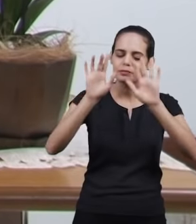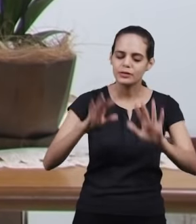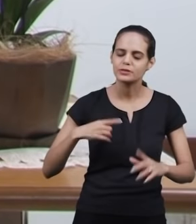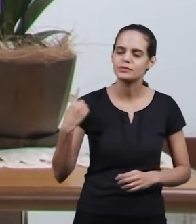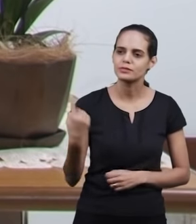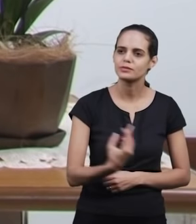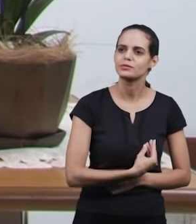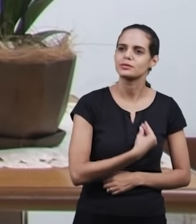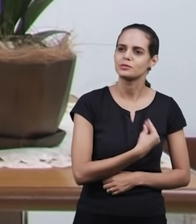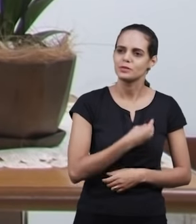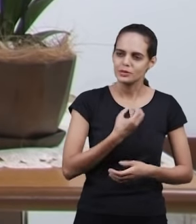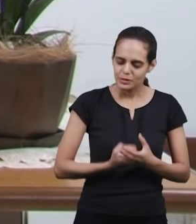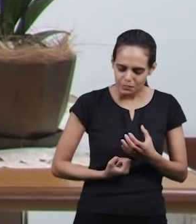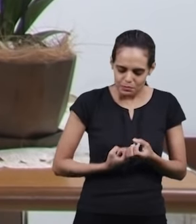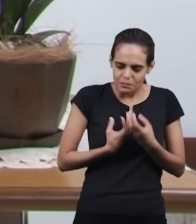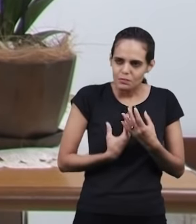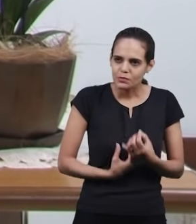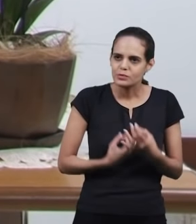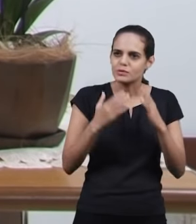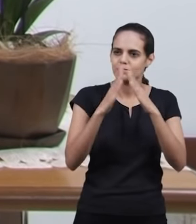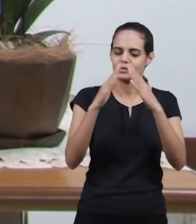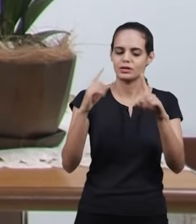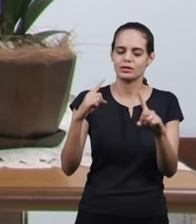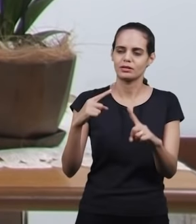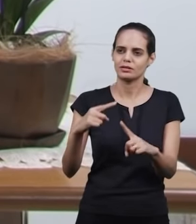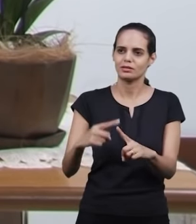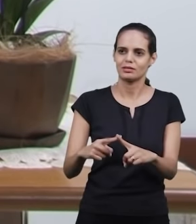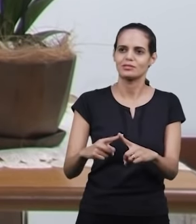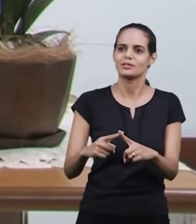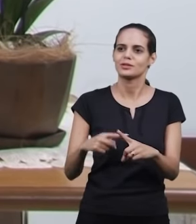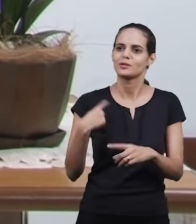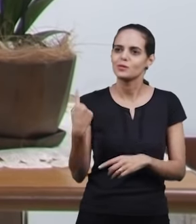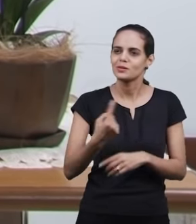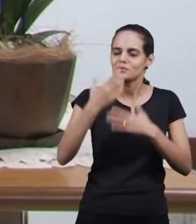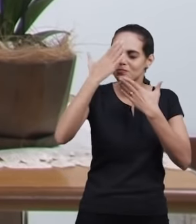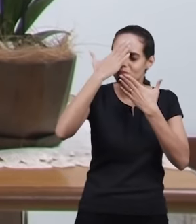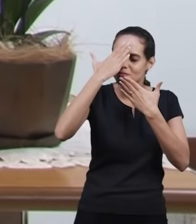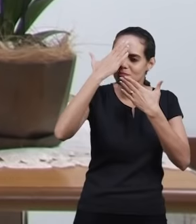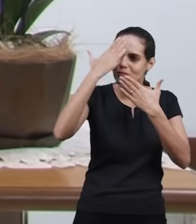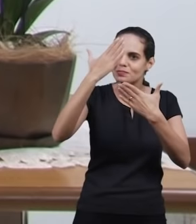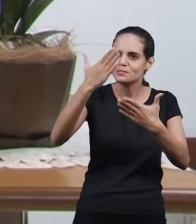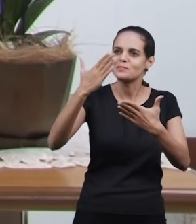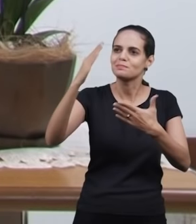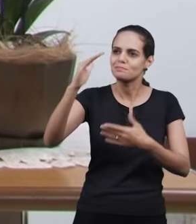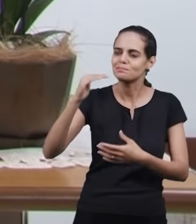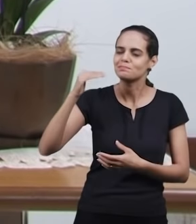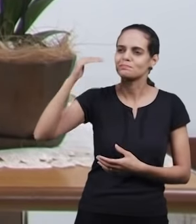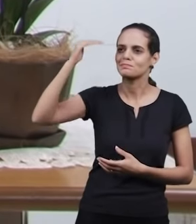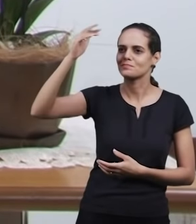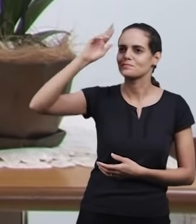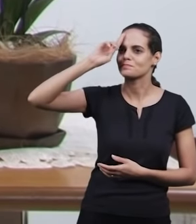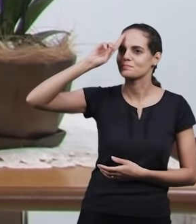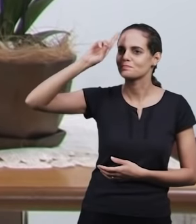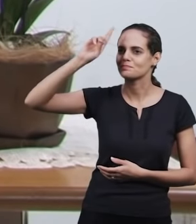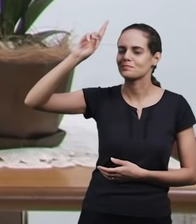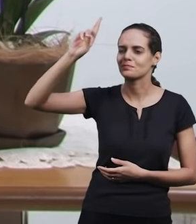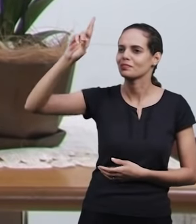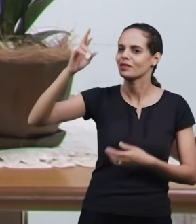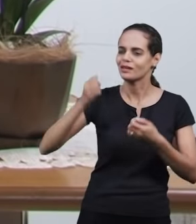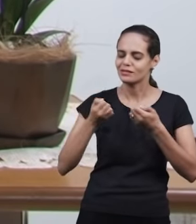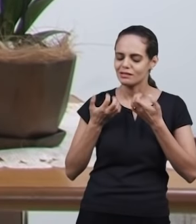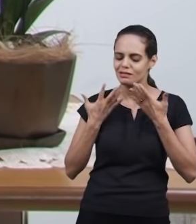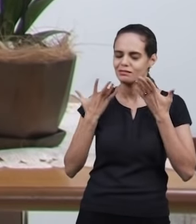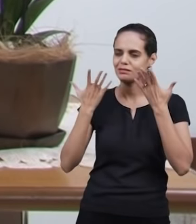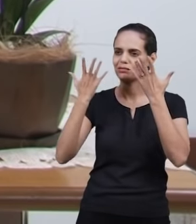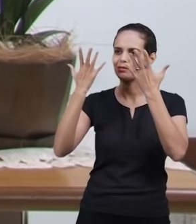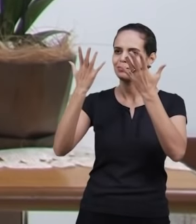e por aquilo que isto tem produzido na vida da Tua igreja. Nós Te glorificamos, Te bendizemos e dizemos que o